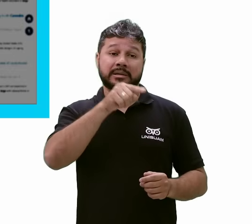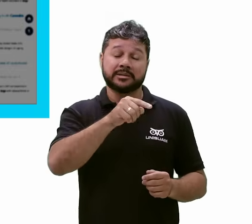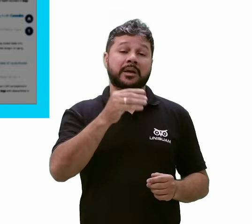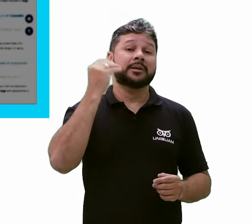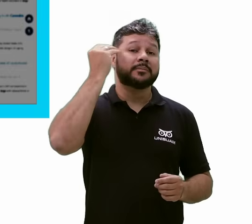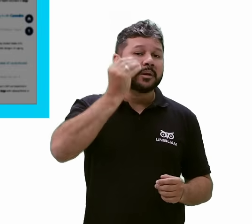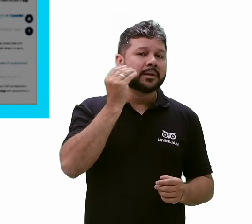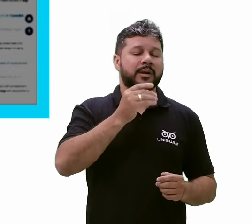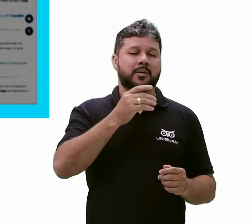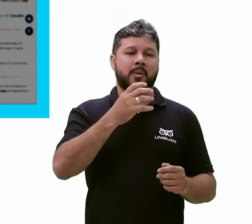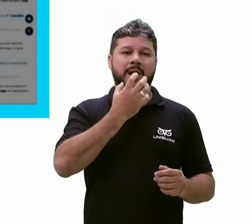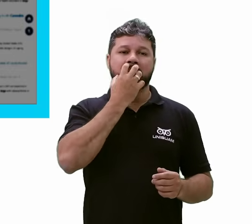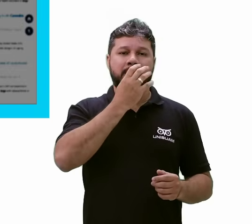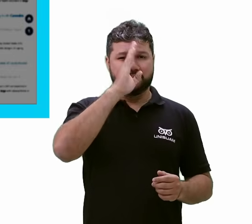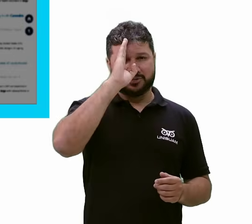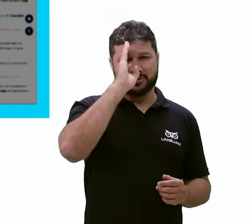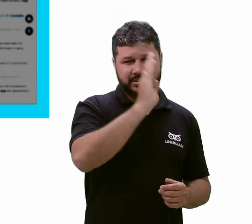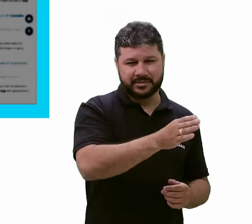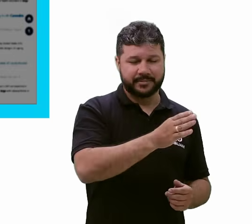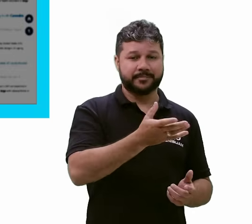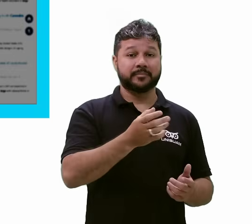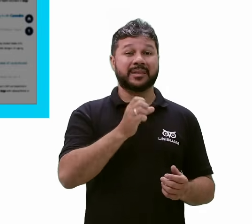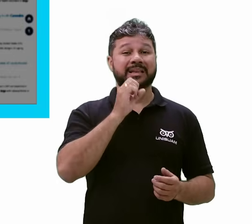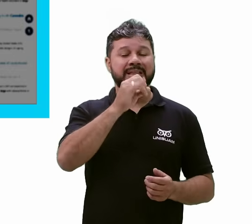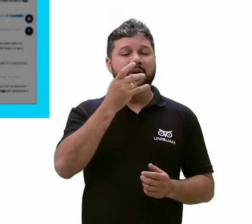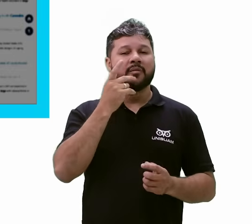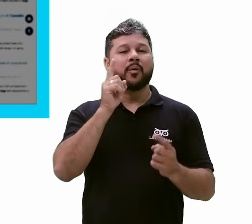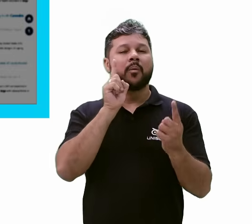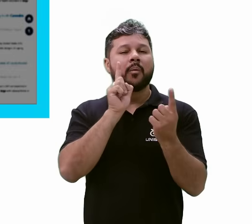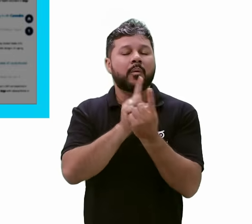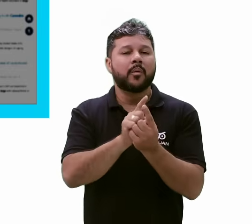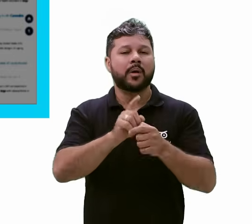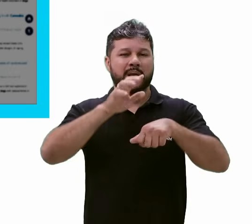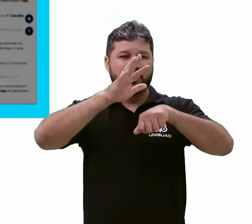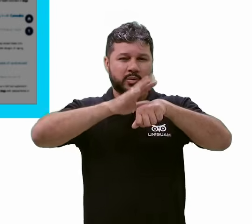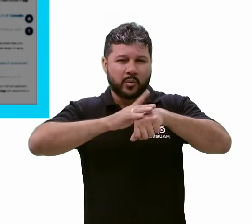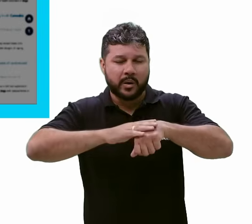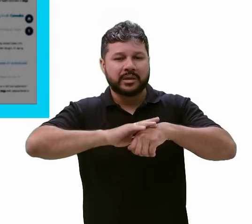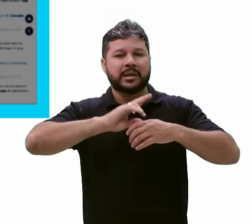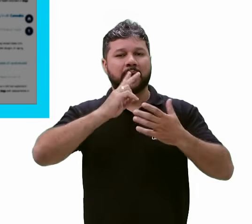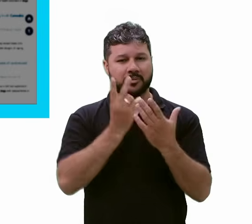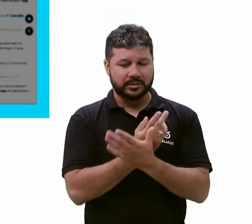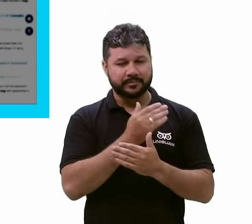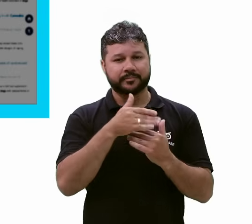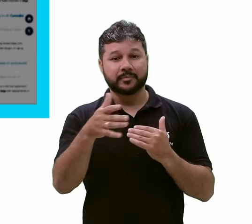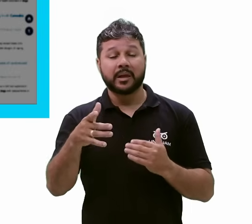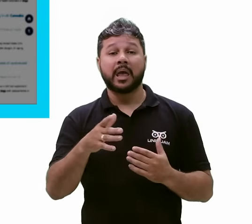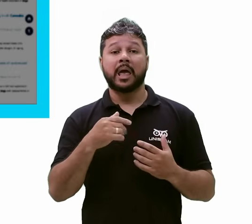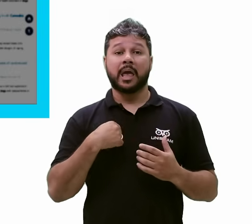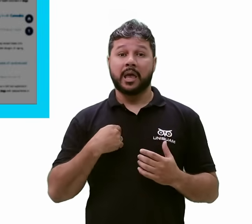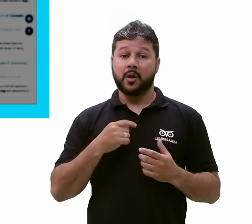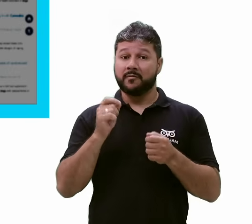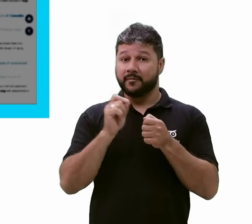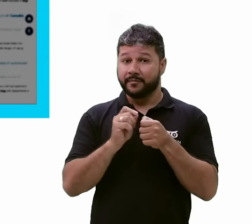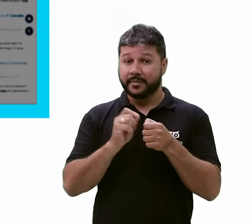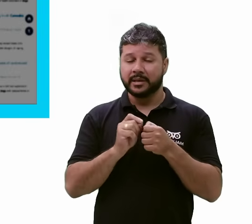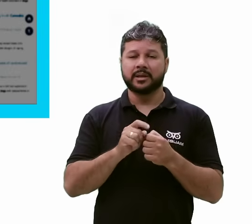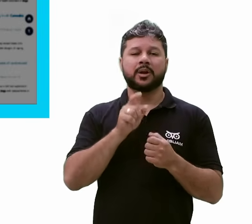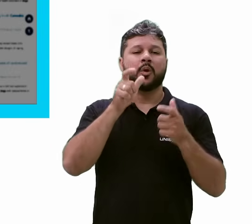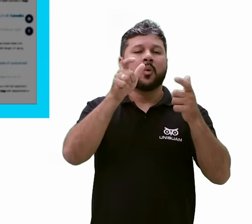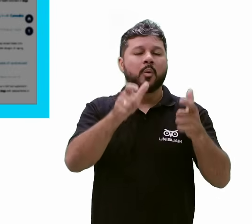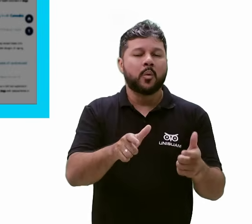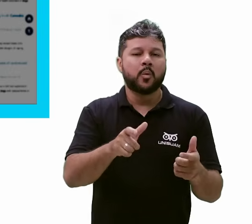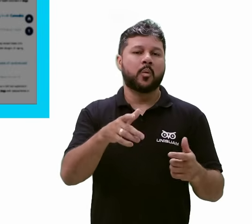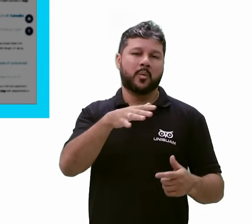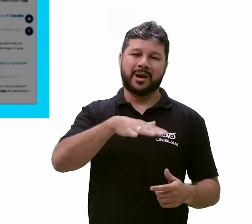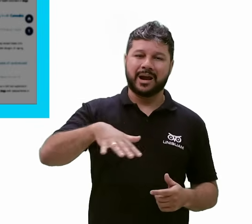teste experimental com animal direto. Quando eu estou falando de um teste clínico de doença e efeito, eu estou falando de eu chegar numa